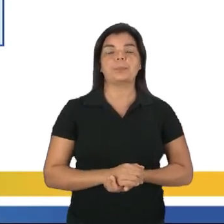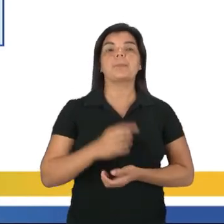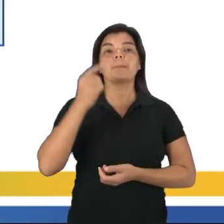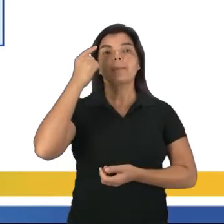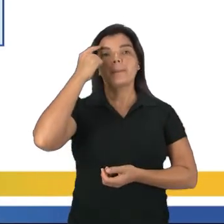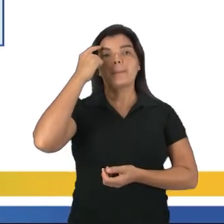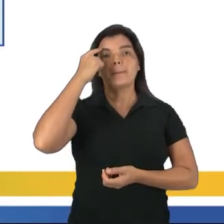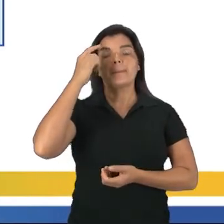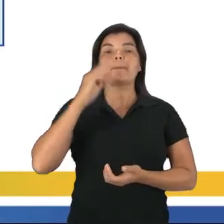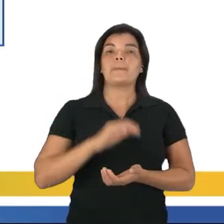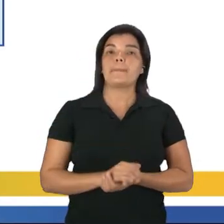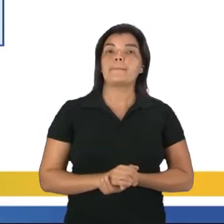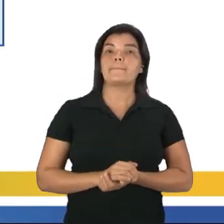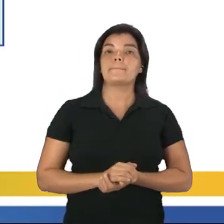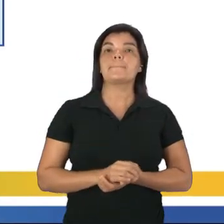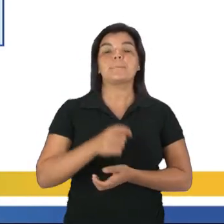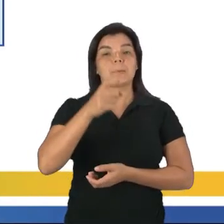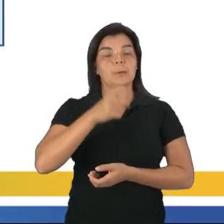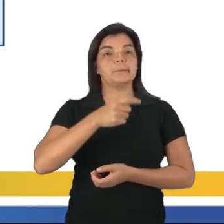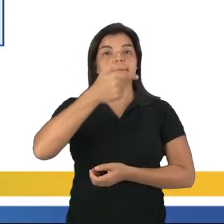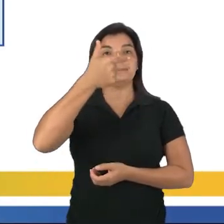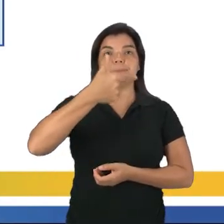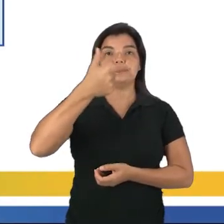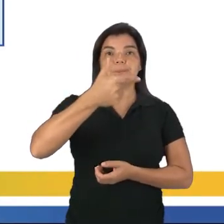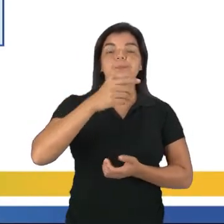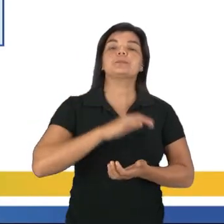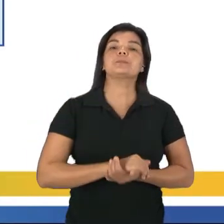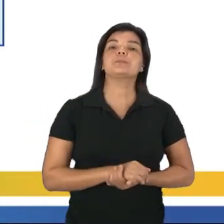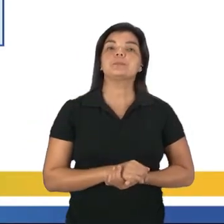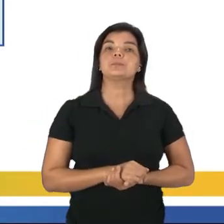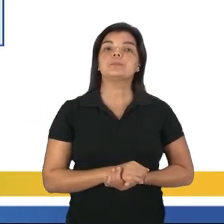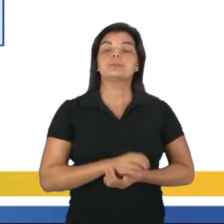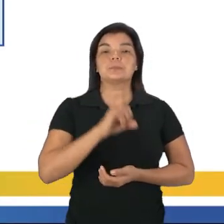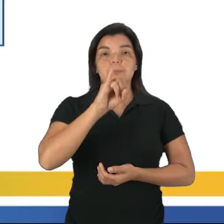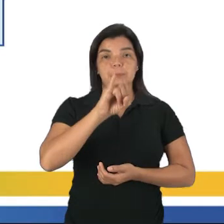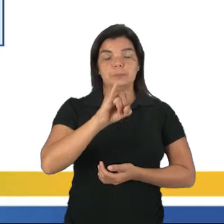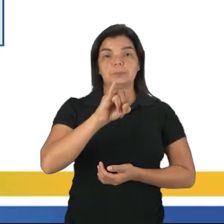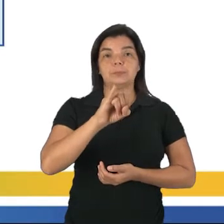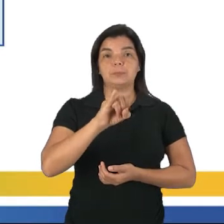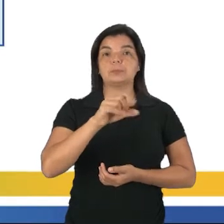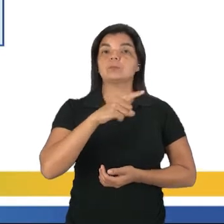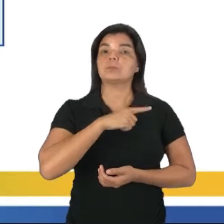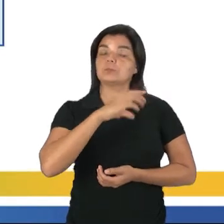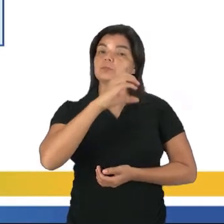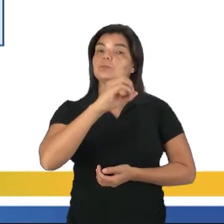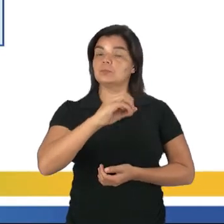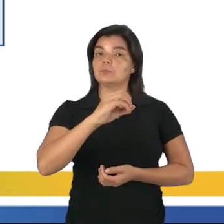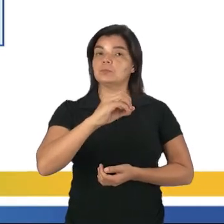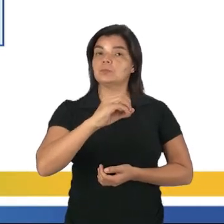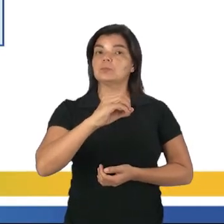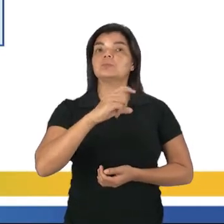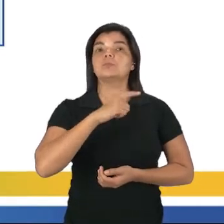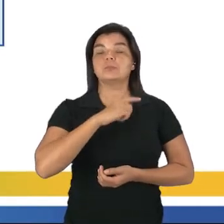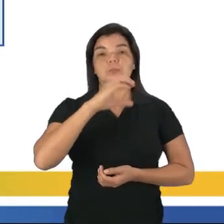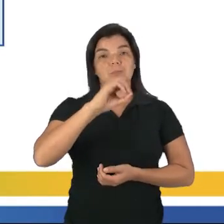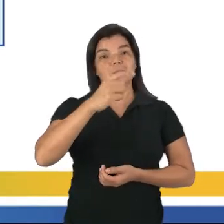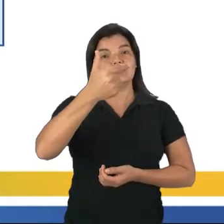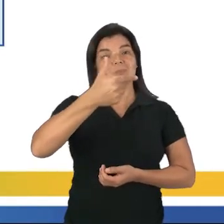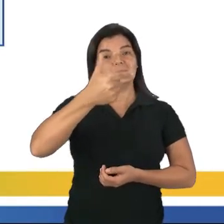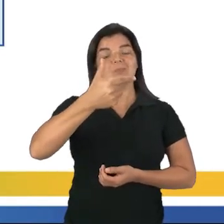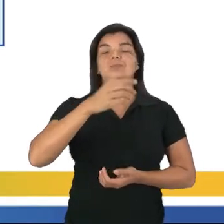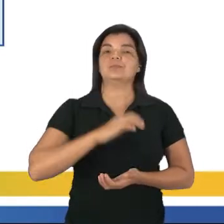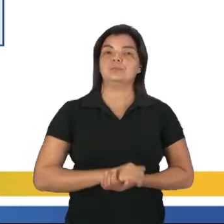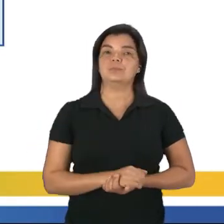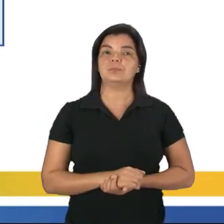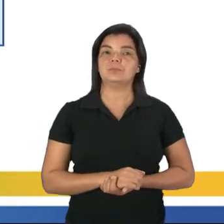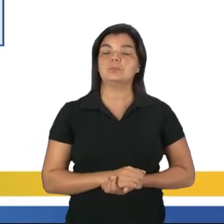imaginar aqui no ax quadrado, né, aqui nessa parte, se o a ele assumisse o valor zero, então eu teria aqui 0x